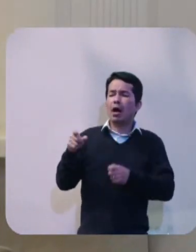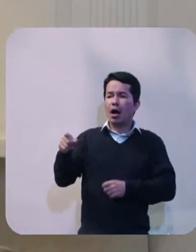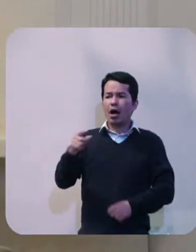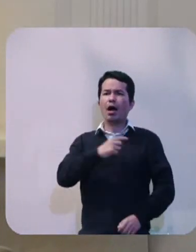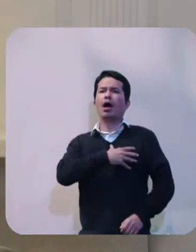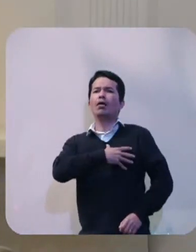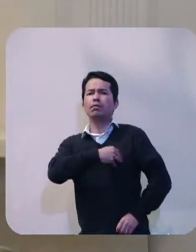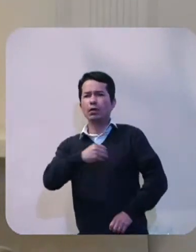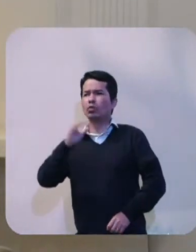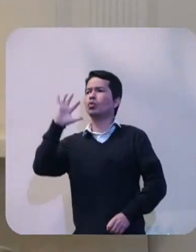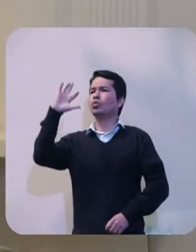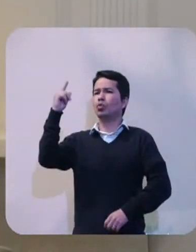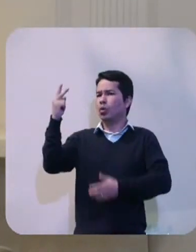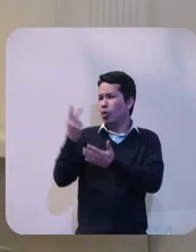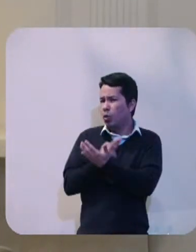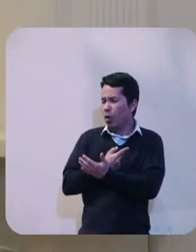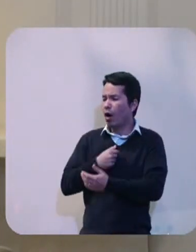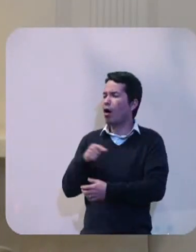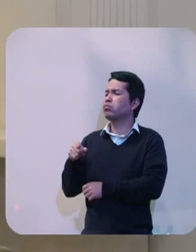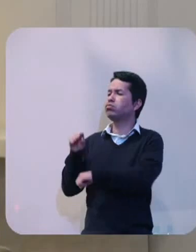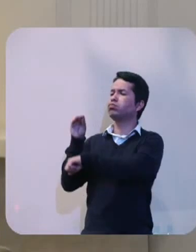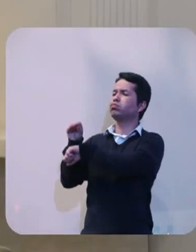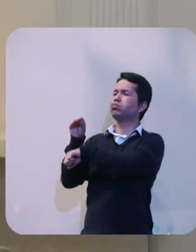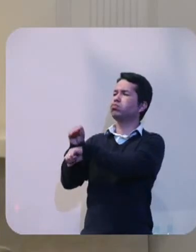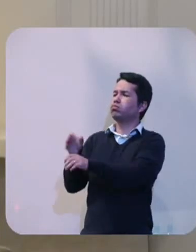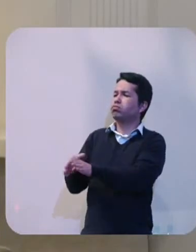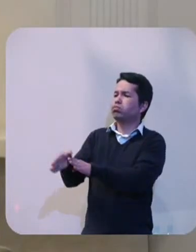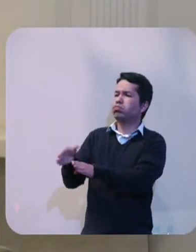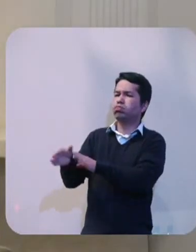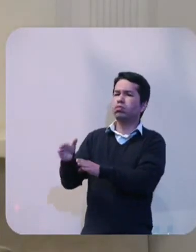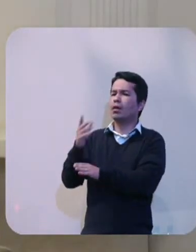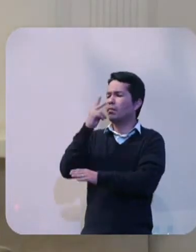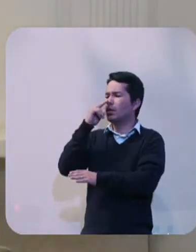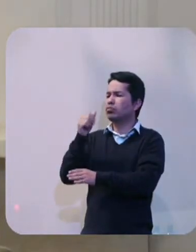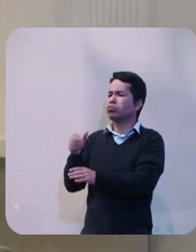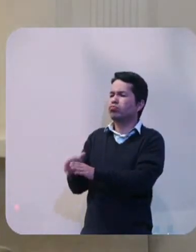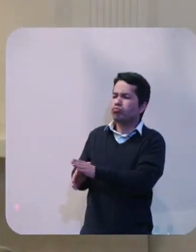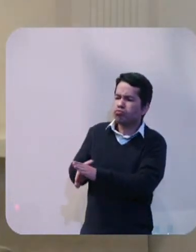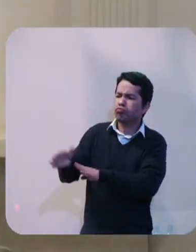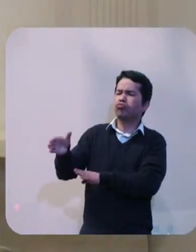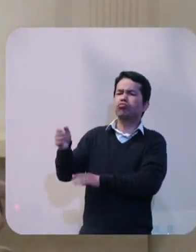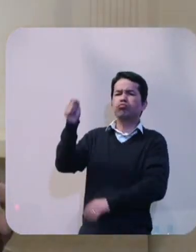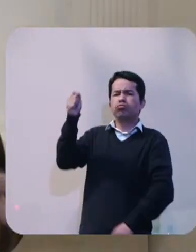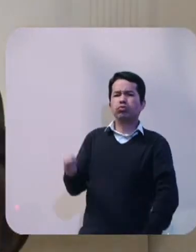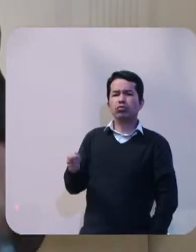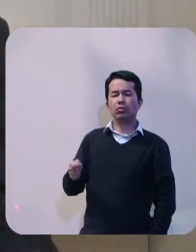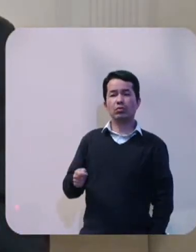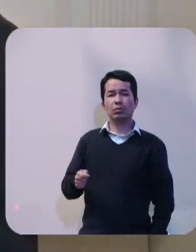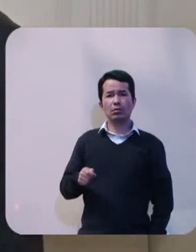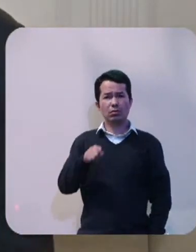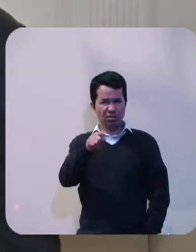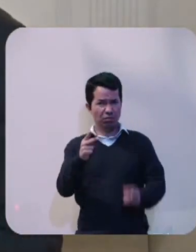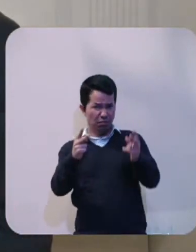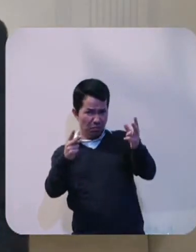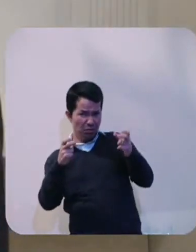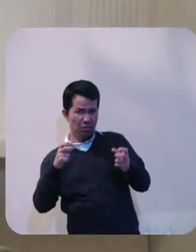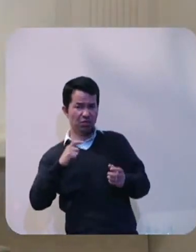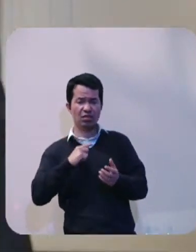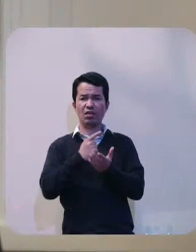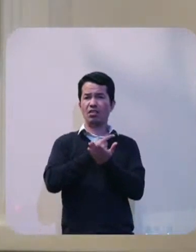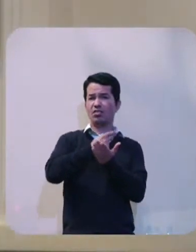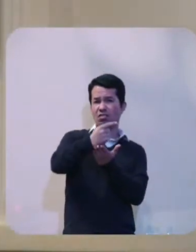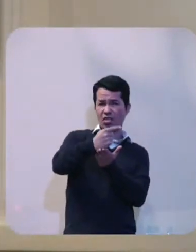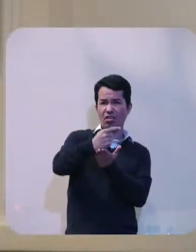É interessante que aqui em Gênesis nós vamos ver uma falta desse tratamento,